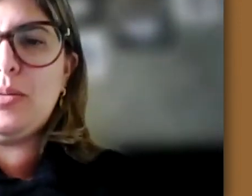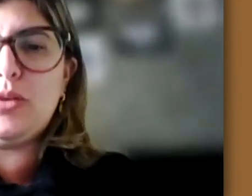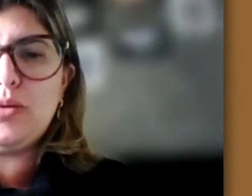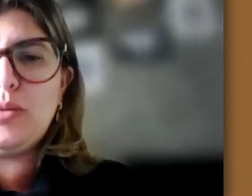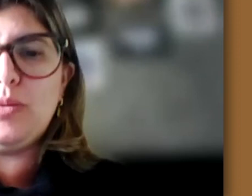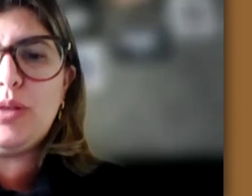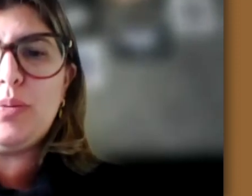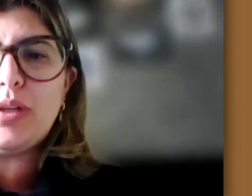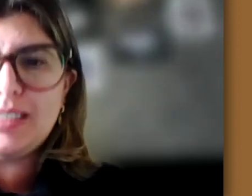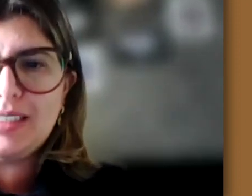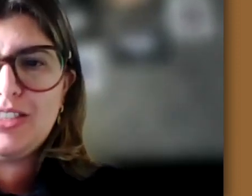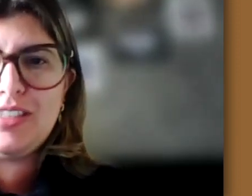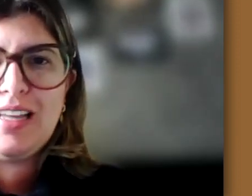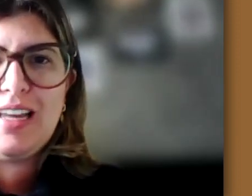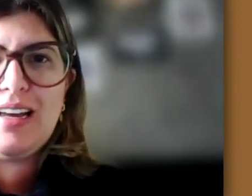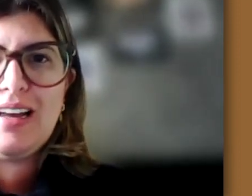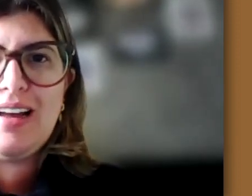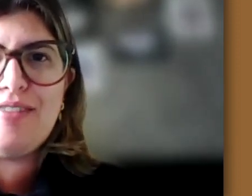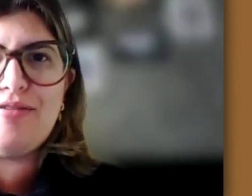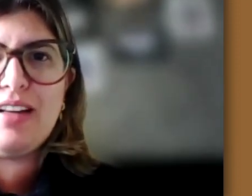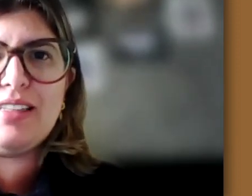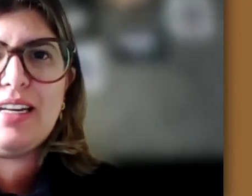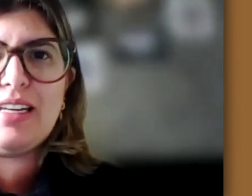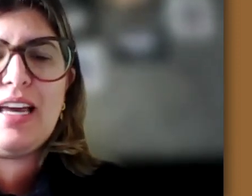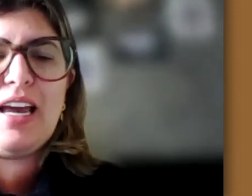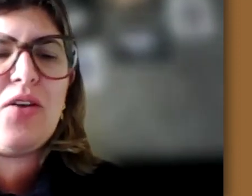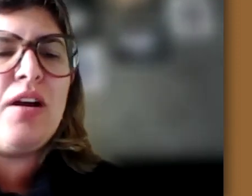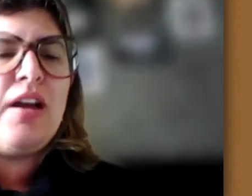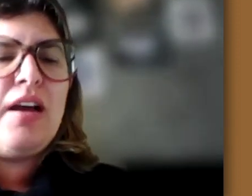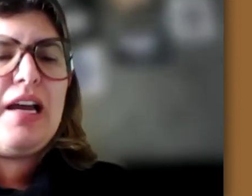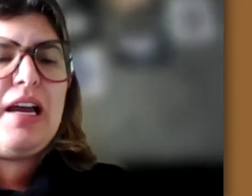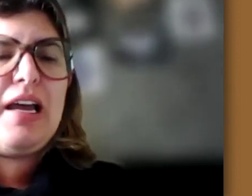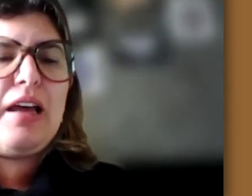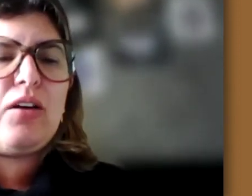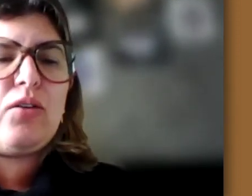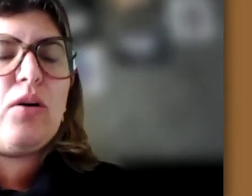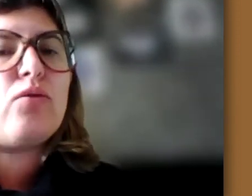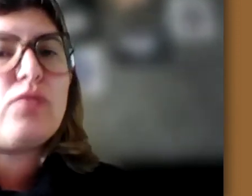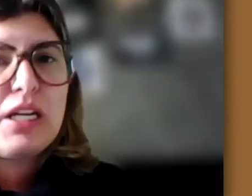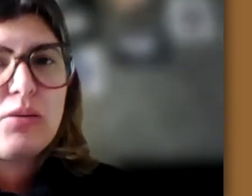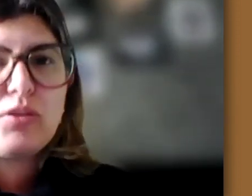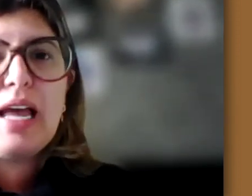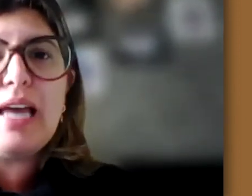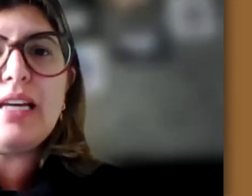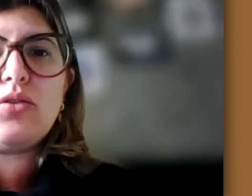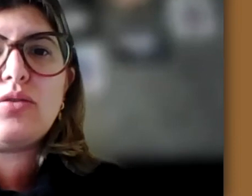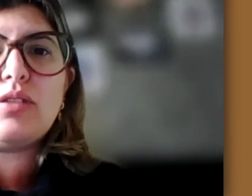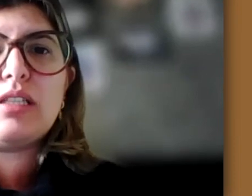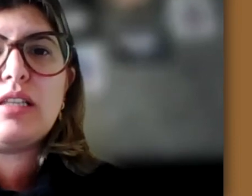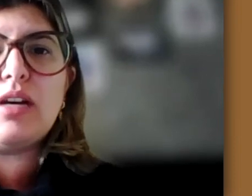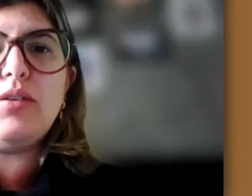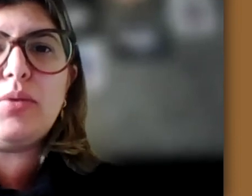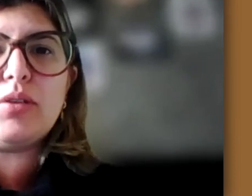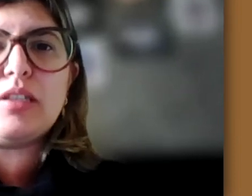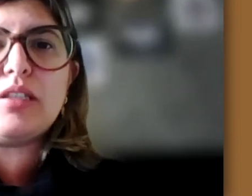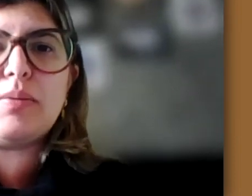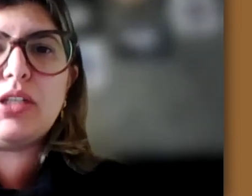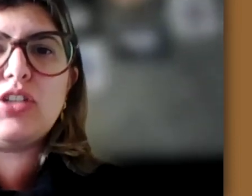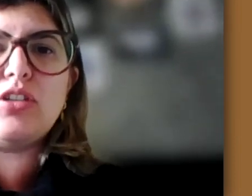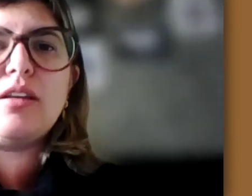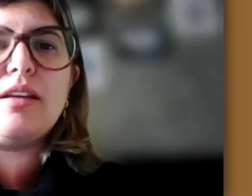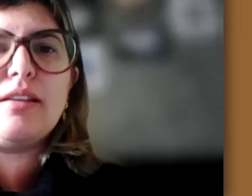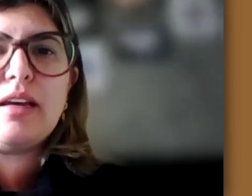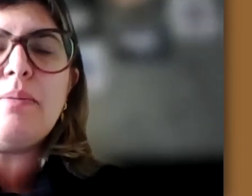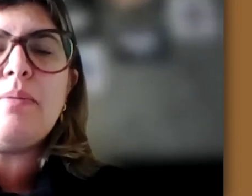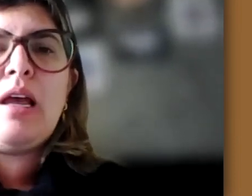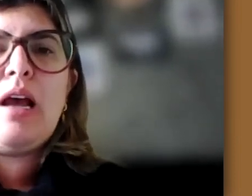Foi muito importante, né, a fala da Raquel, com alguns termos técnicos que são importantes para a